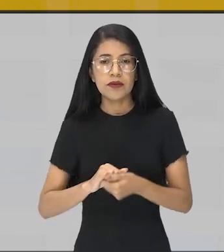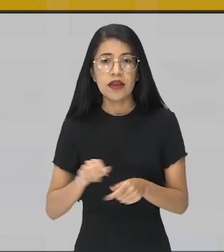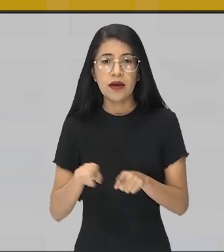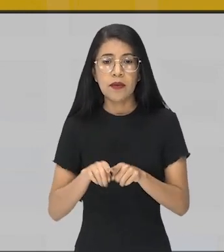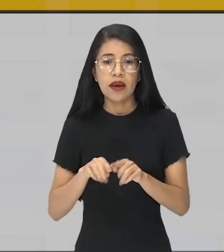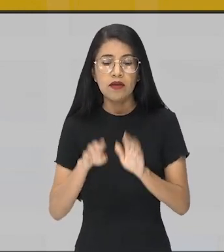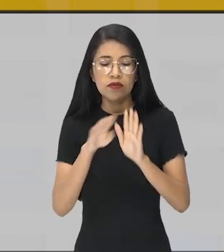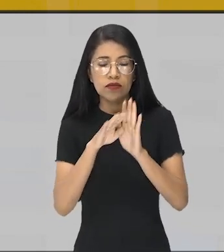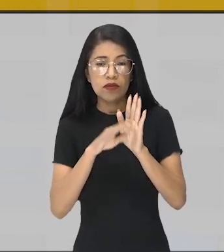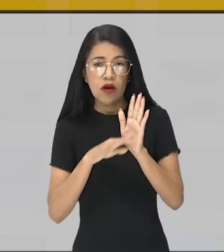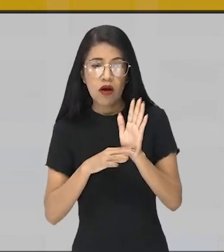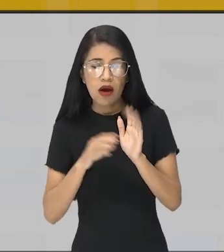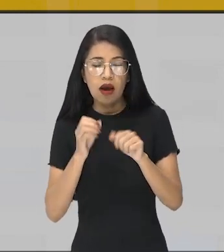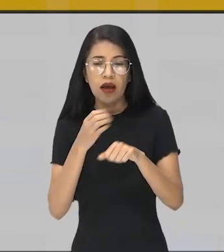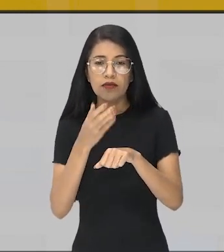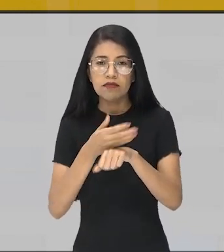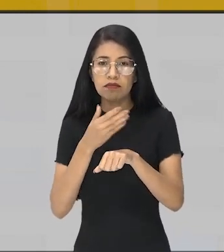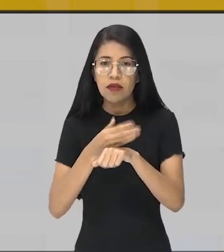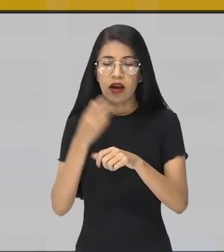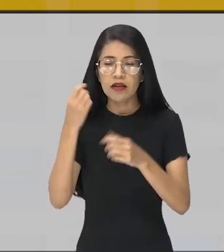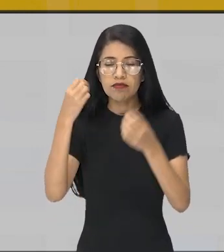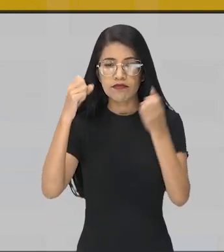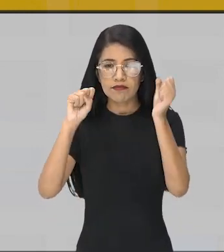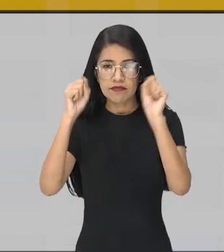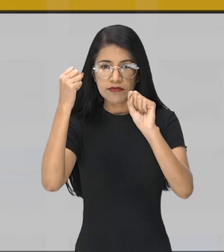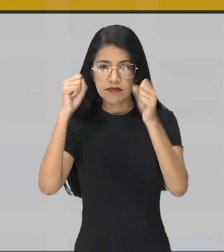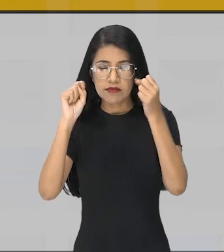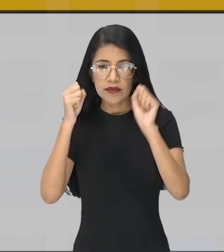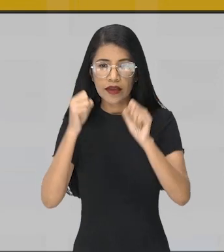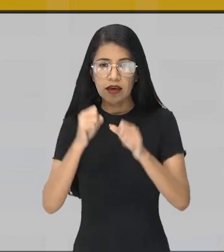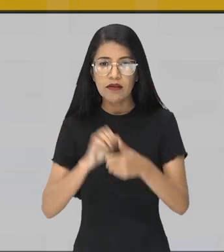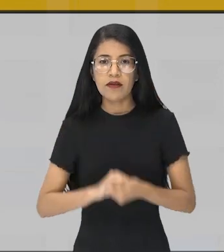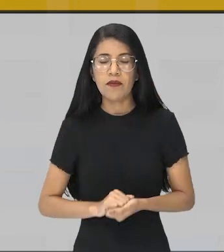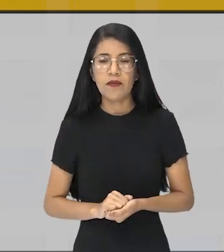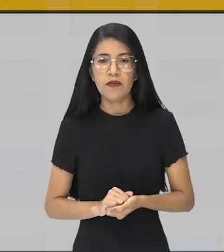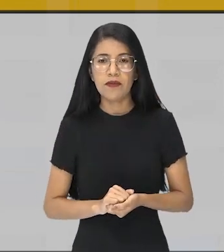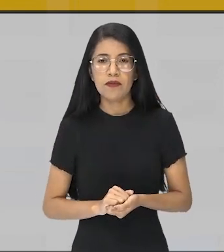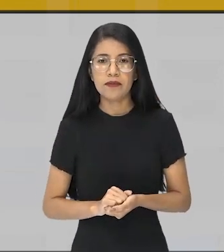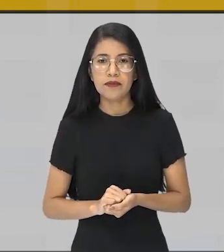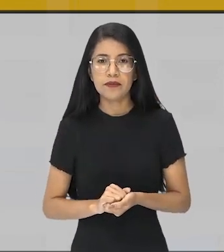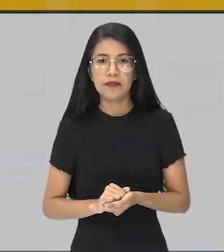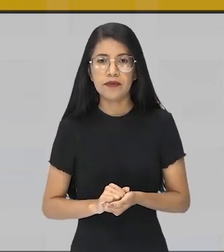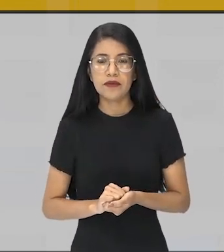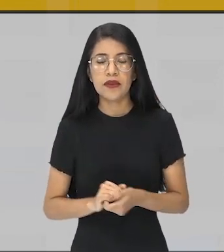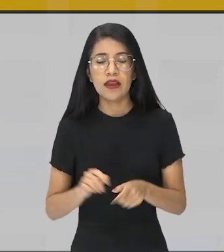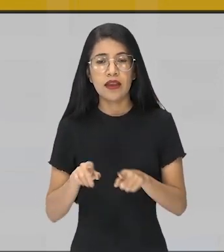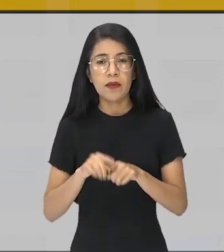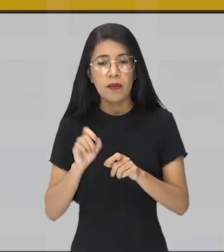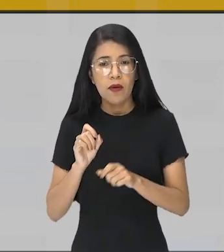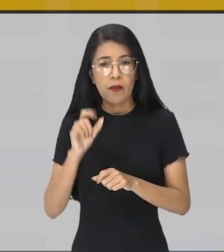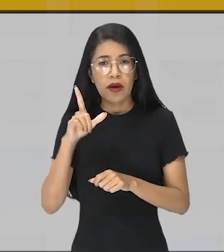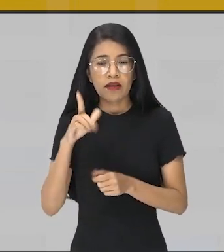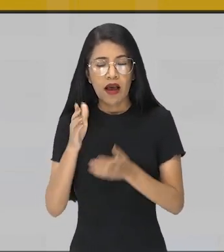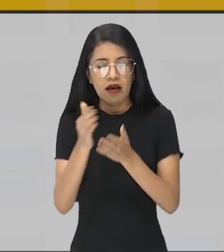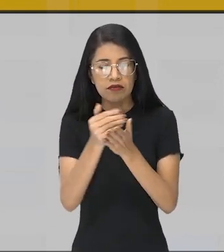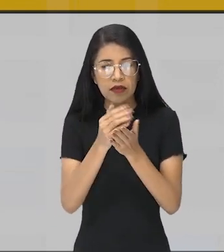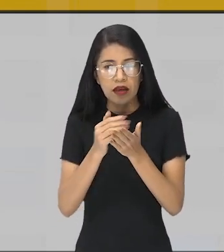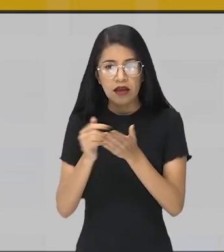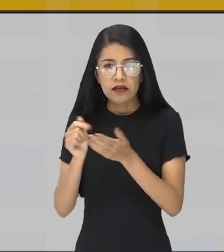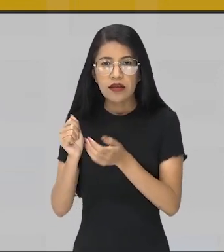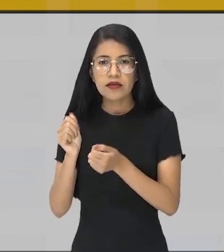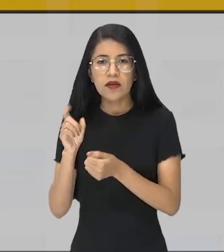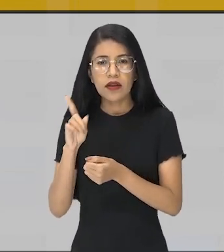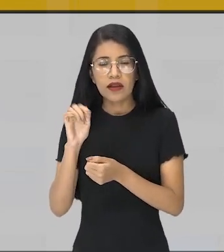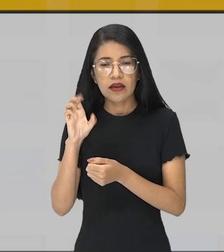de exercícios físicos importantes para o aumento do gasto calórico, para o aumento da captação da glicose pelos